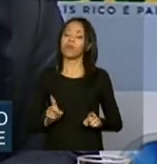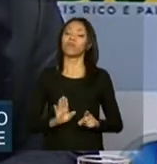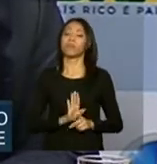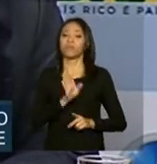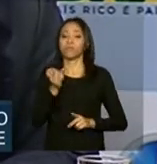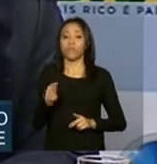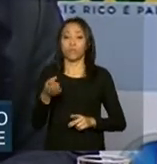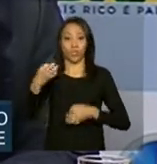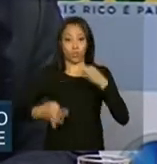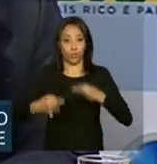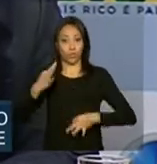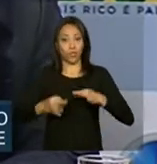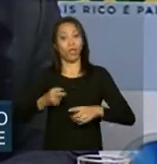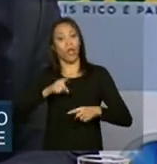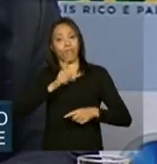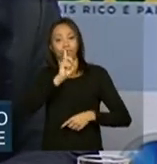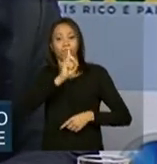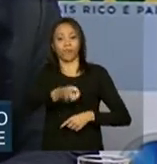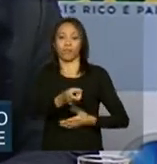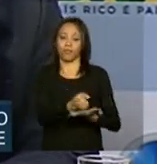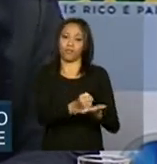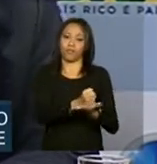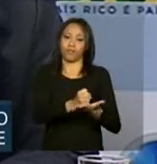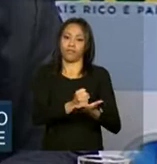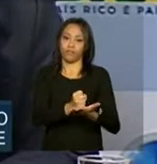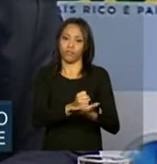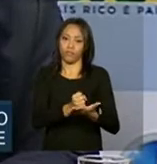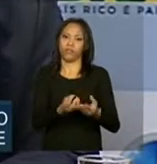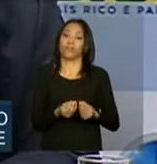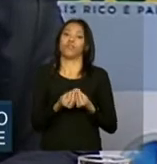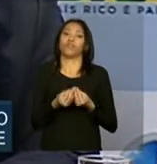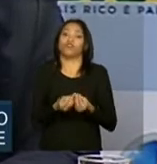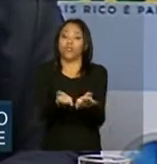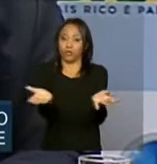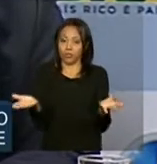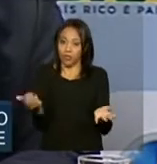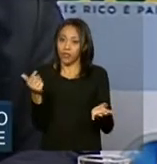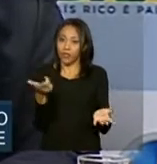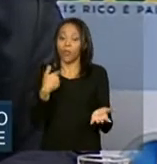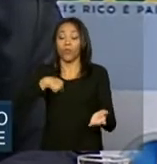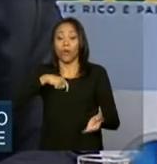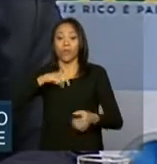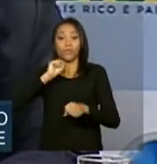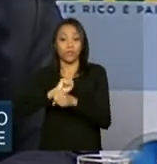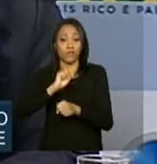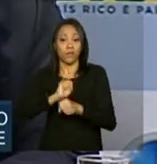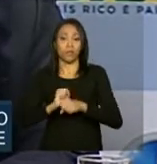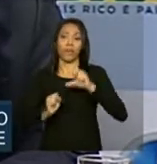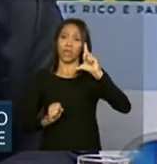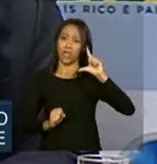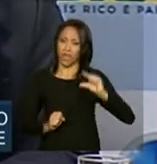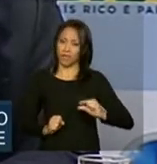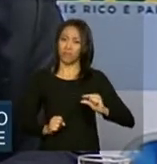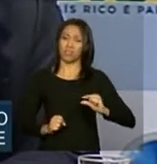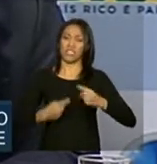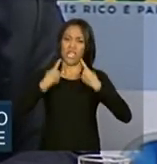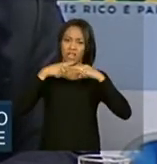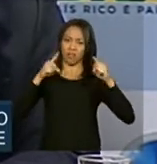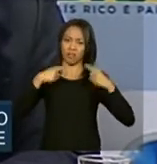a fazerem a dispensação. Então, a gente espera reduzir também a